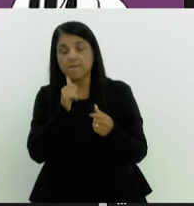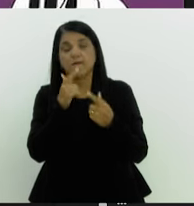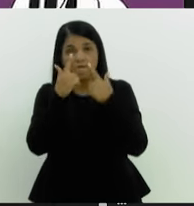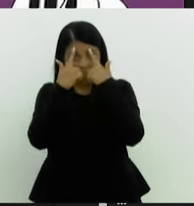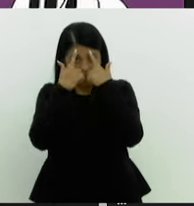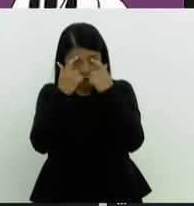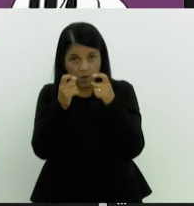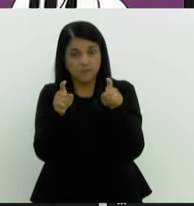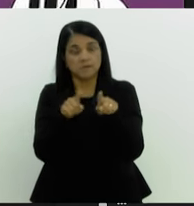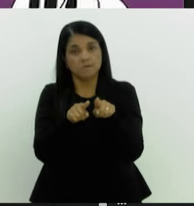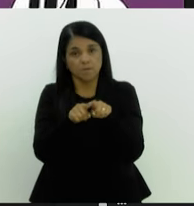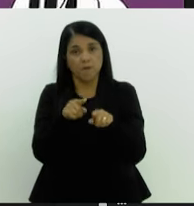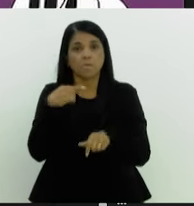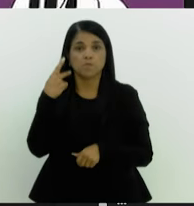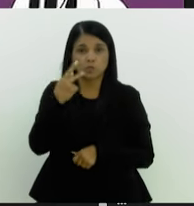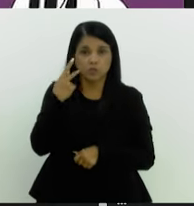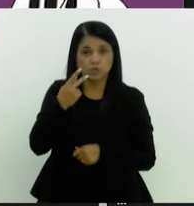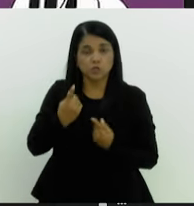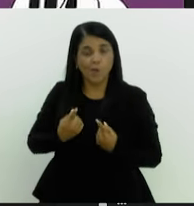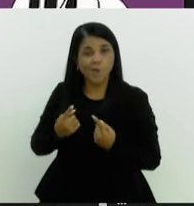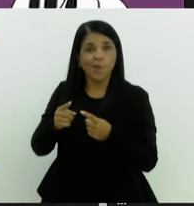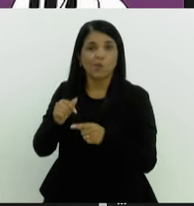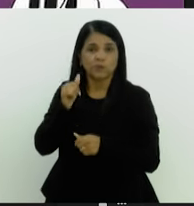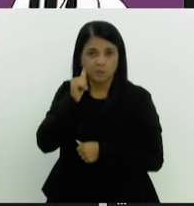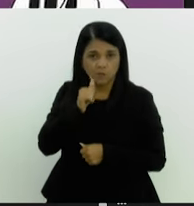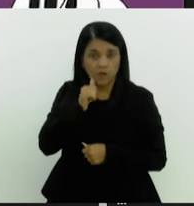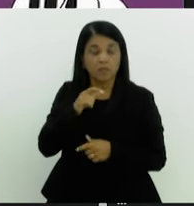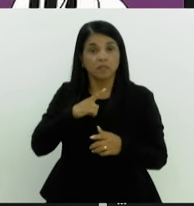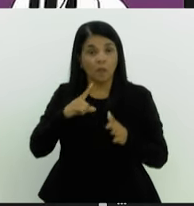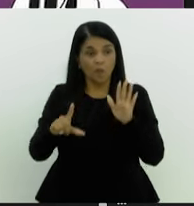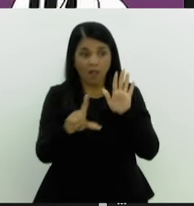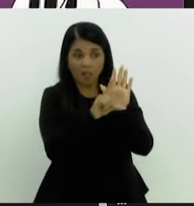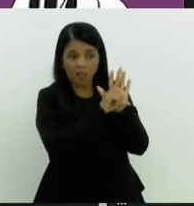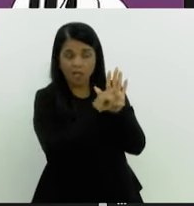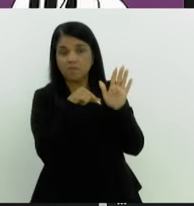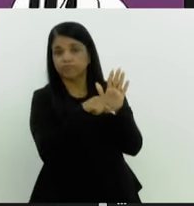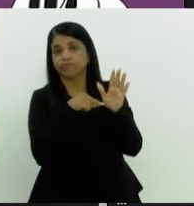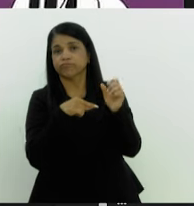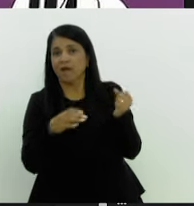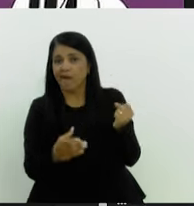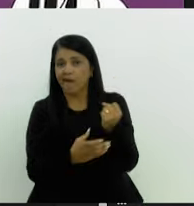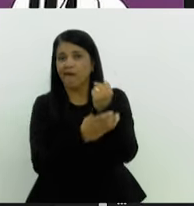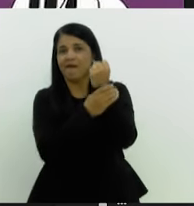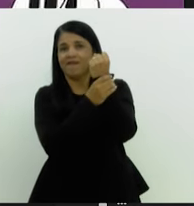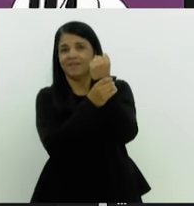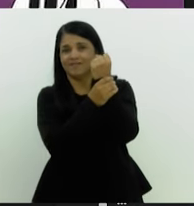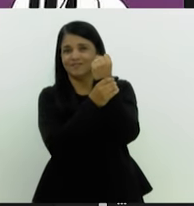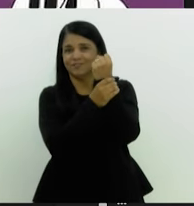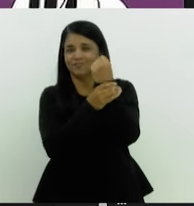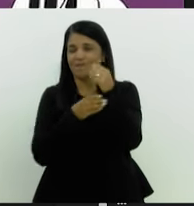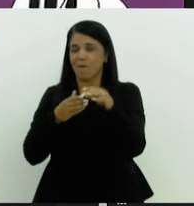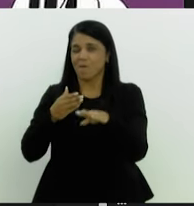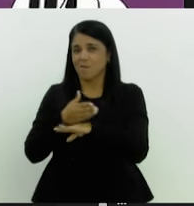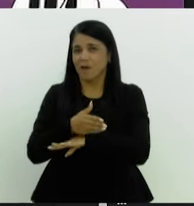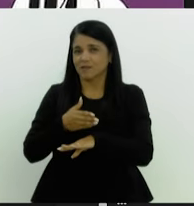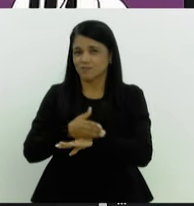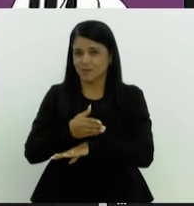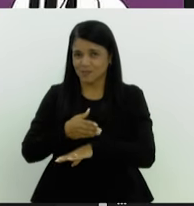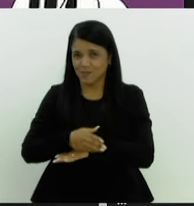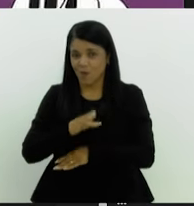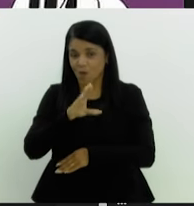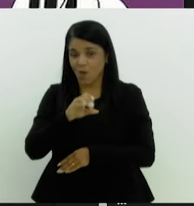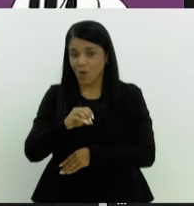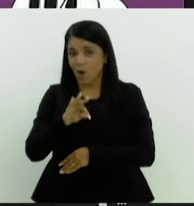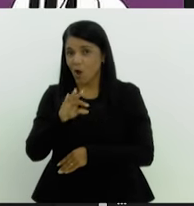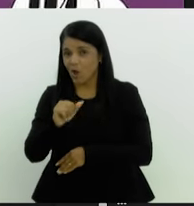violência política contra a mulher porque nós temos uma legislação que garante primeiro a cota de participação feminina nas